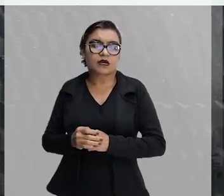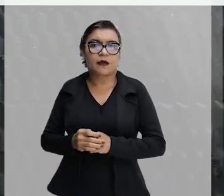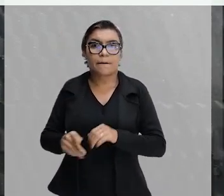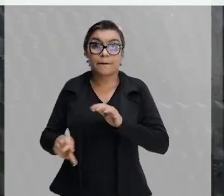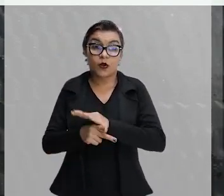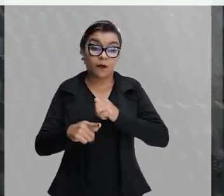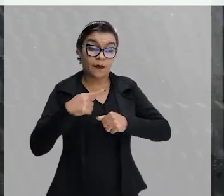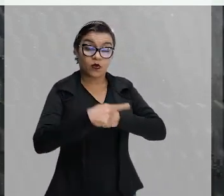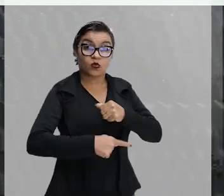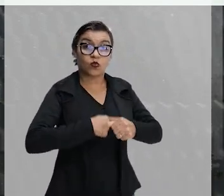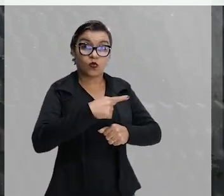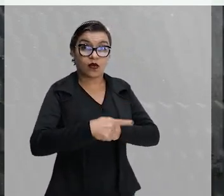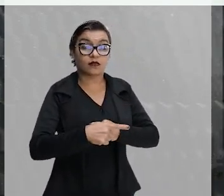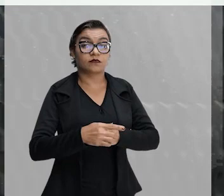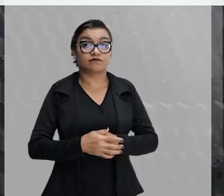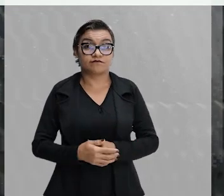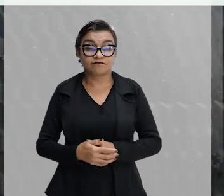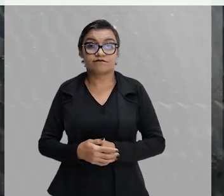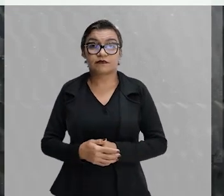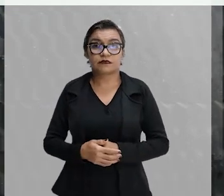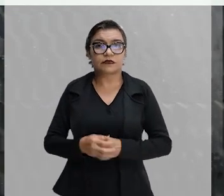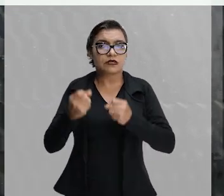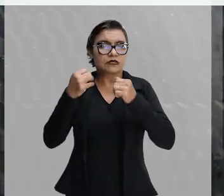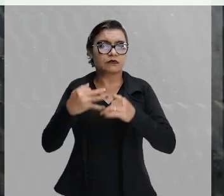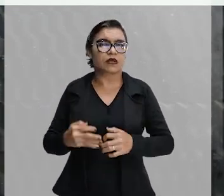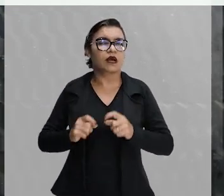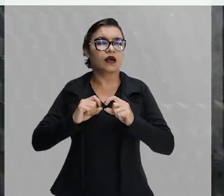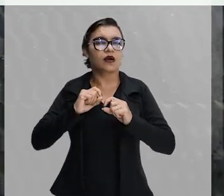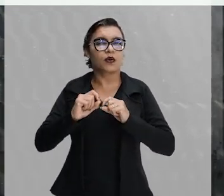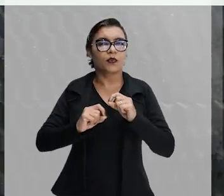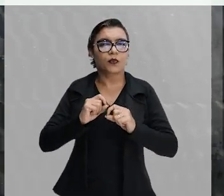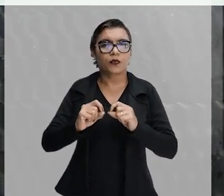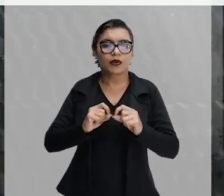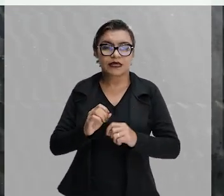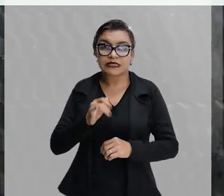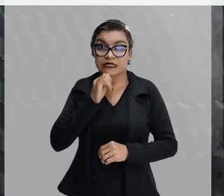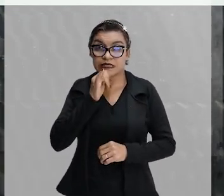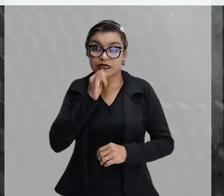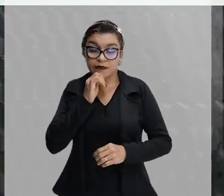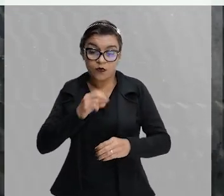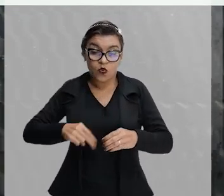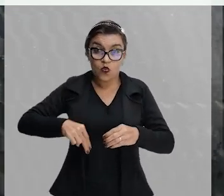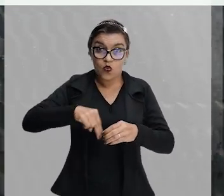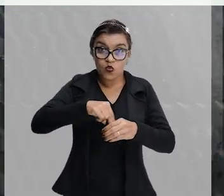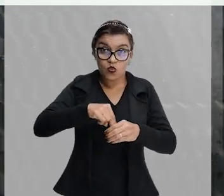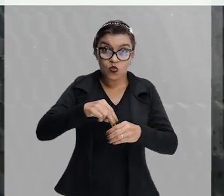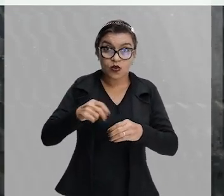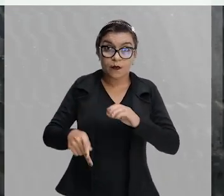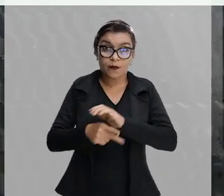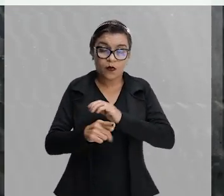atômica, certo? Em que a teoria atômica dizia o seguinte, que o núcleo atômico